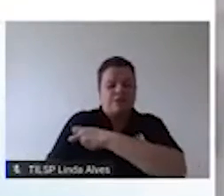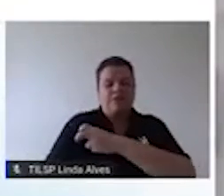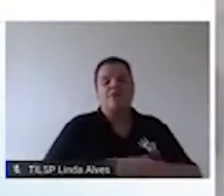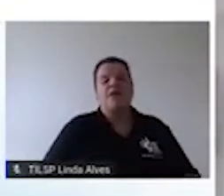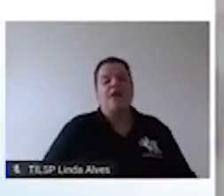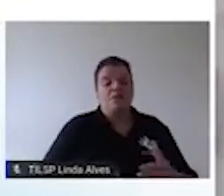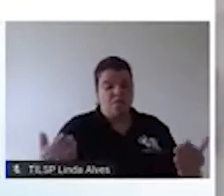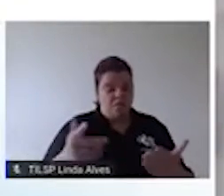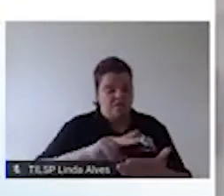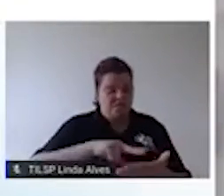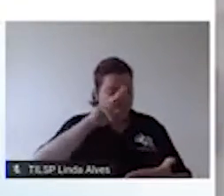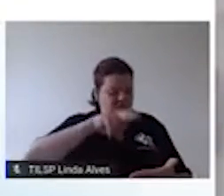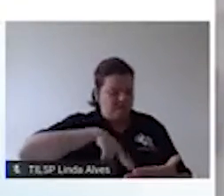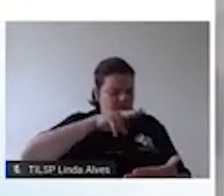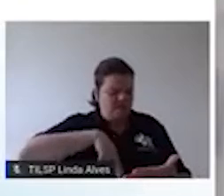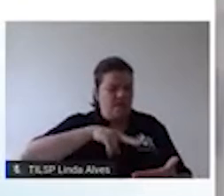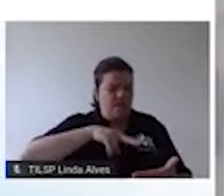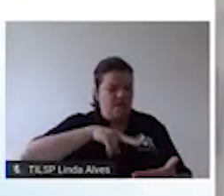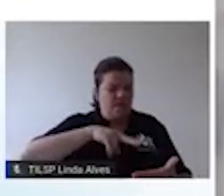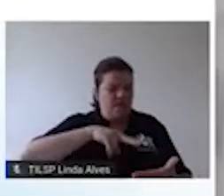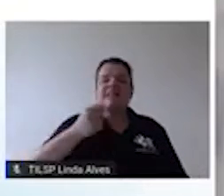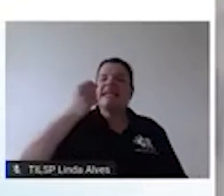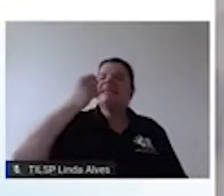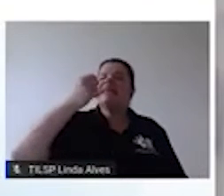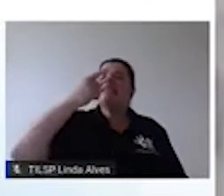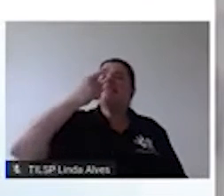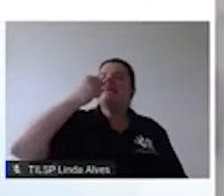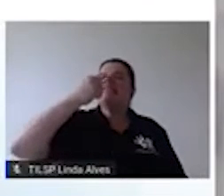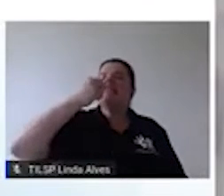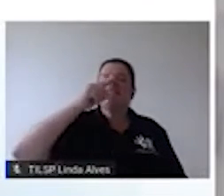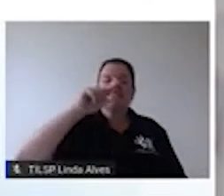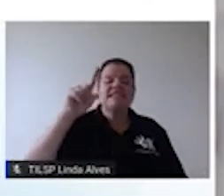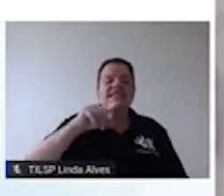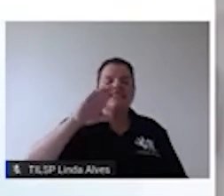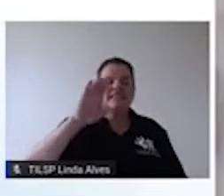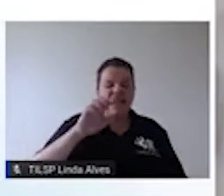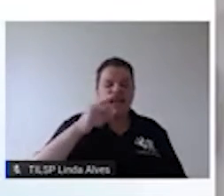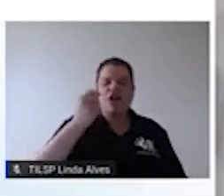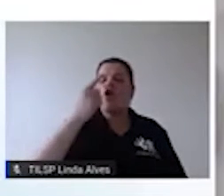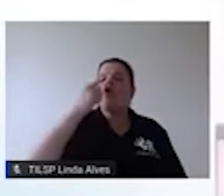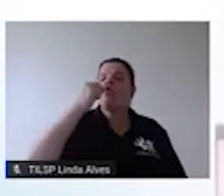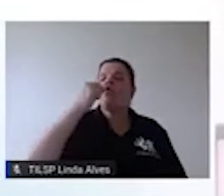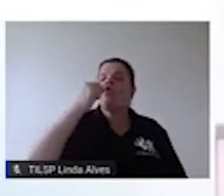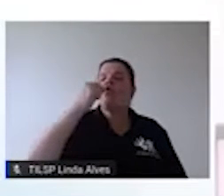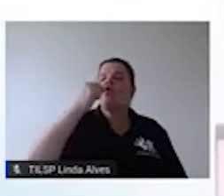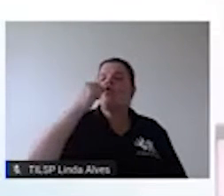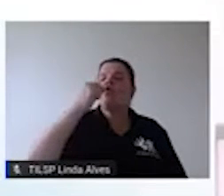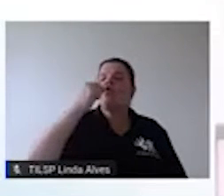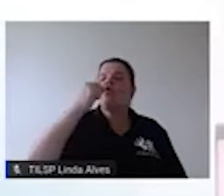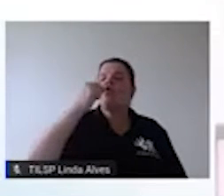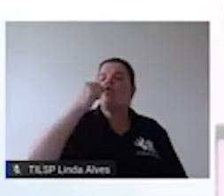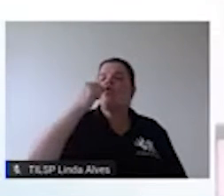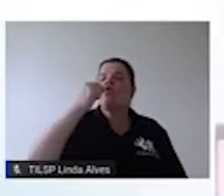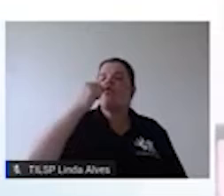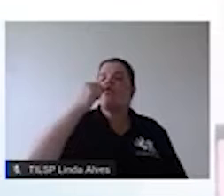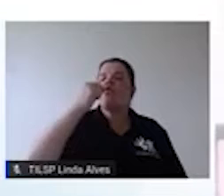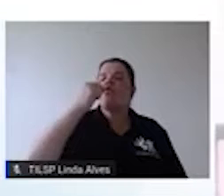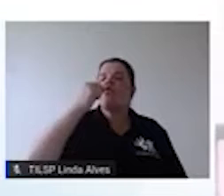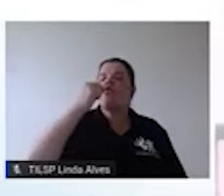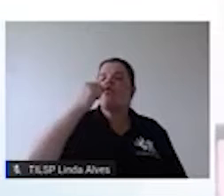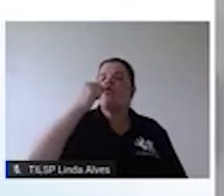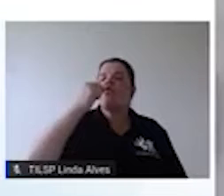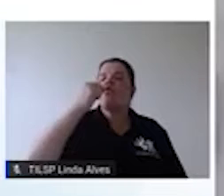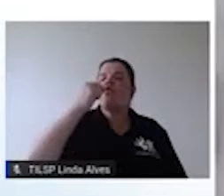lendo no jornal que o Zé Gotinha, você que é jovem lembra do Zé Gotinha, claro. não é? Que é da vacina da